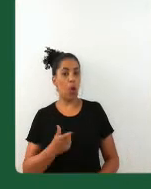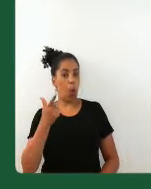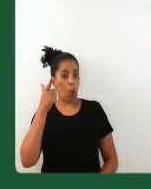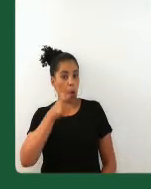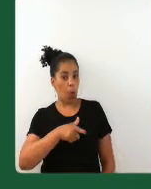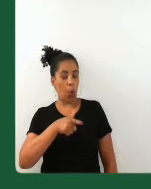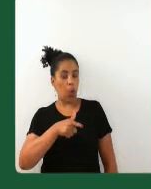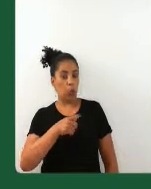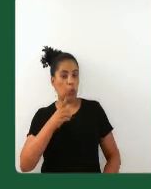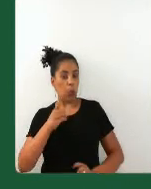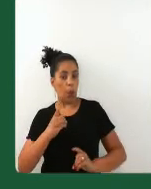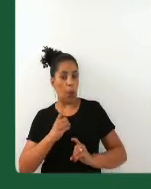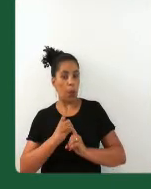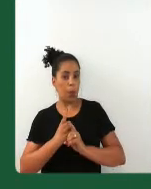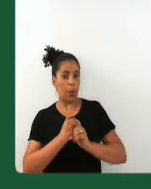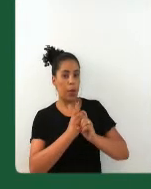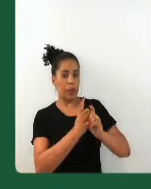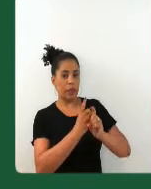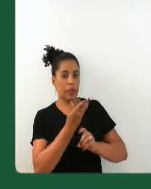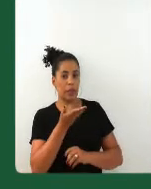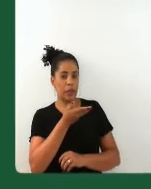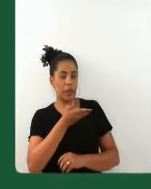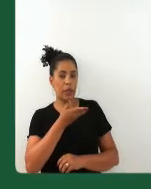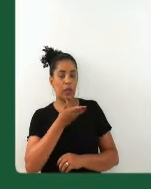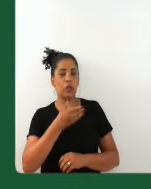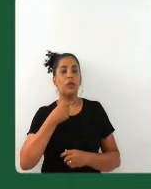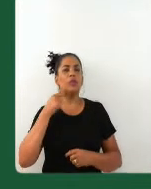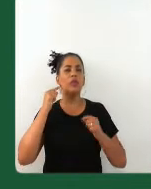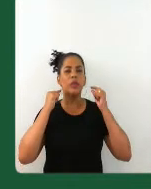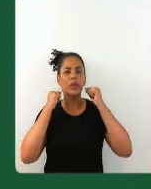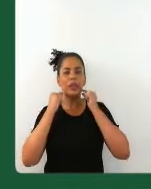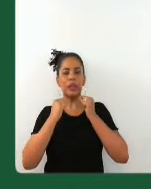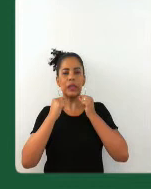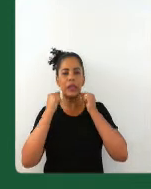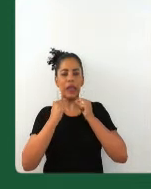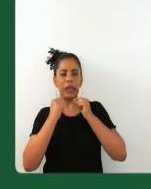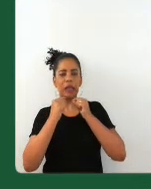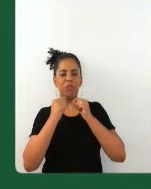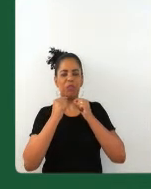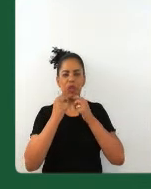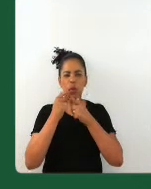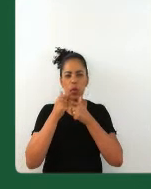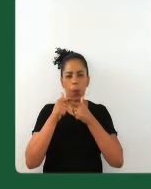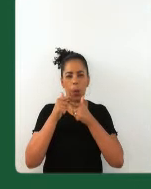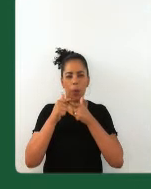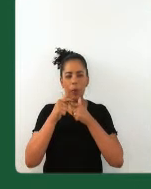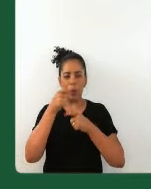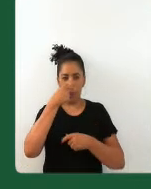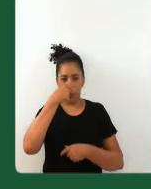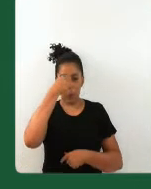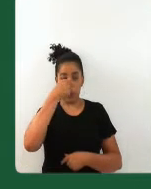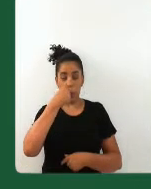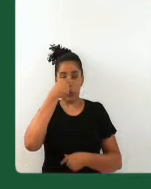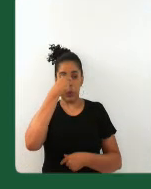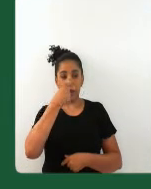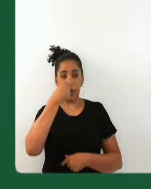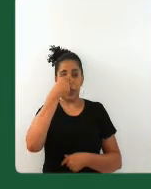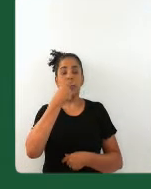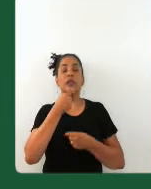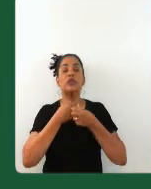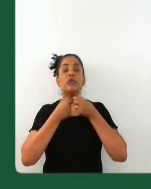com a questão da maxila para trás, né, deformidade do nariz, né? Além disso,